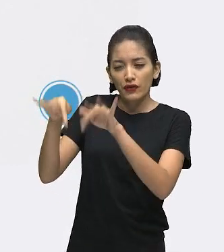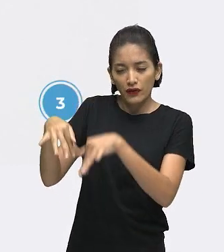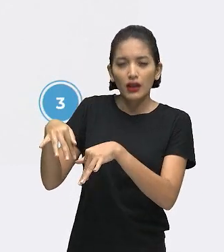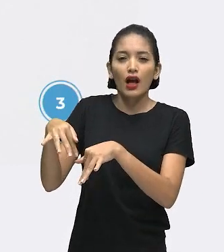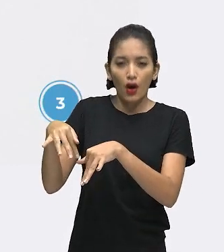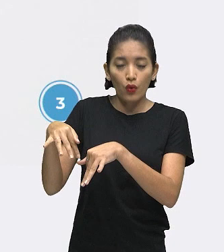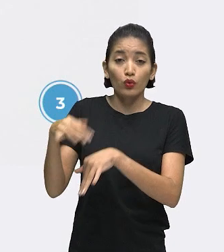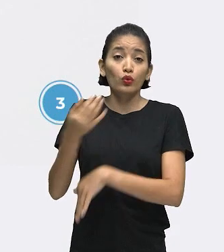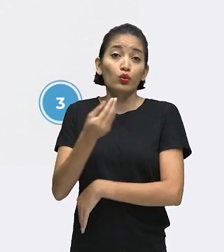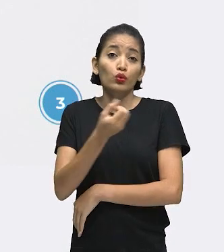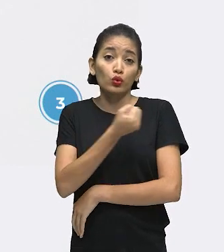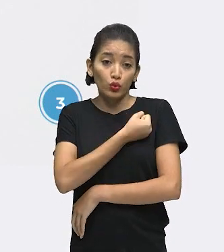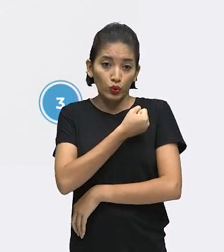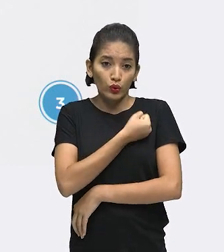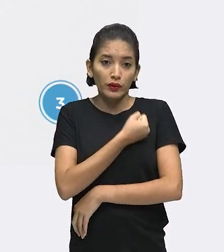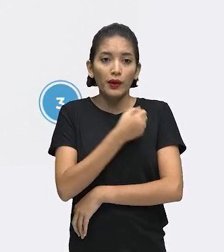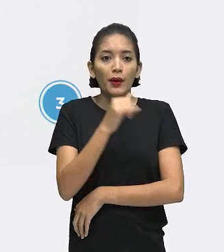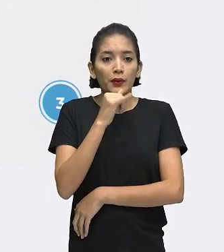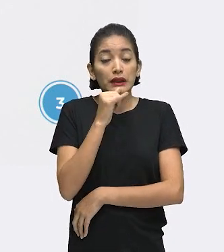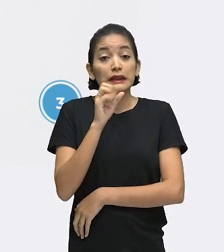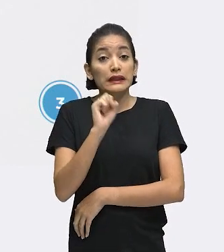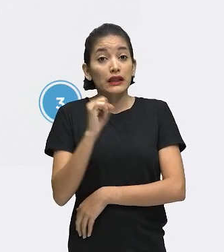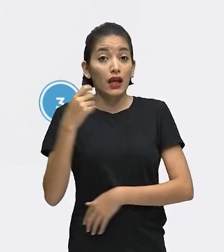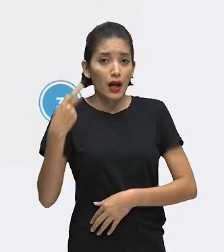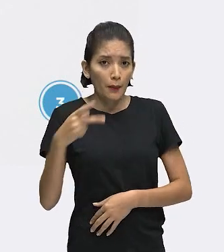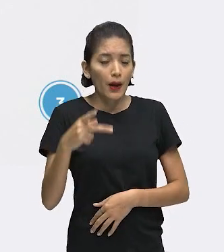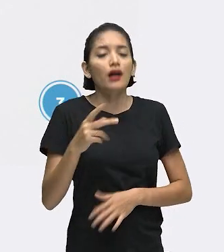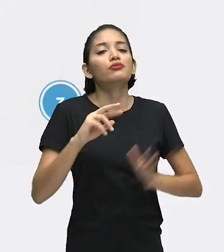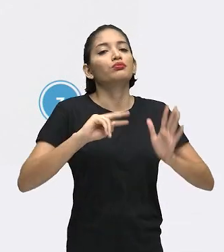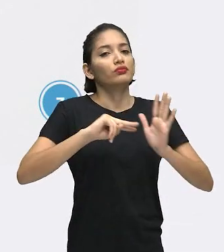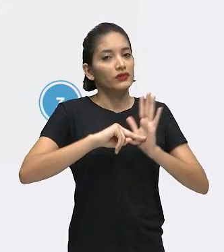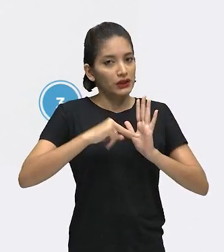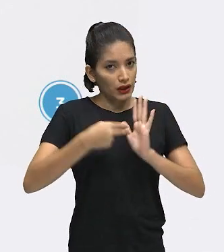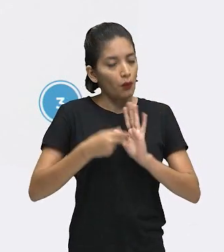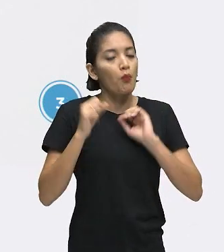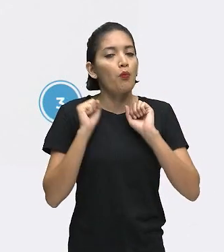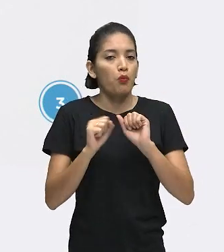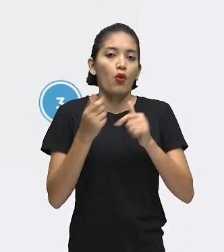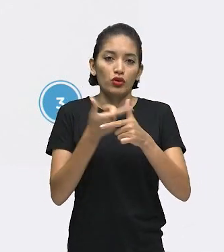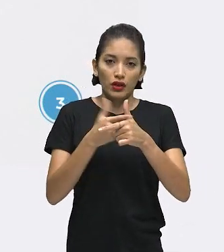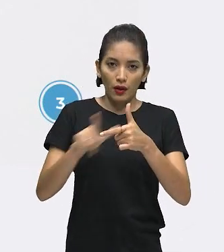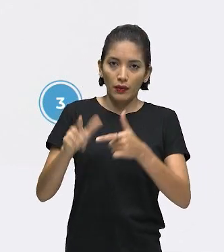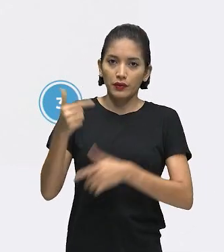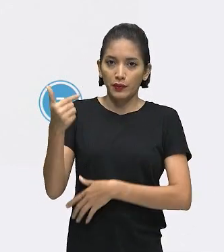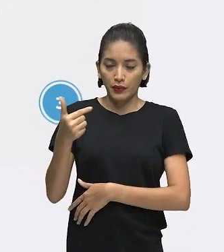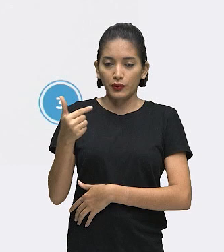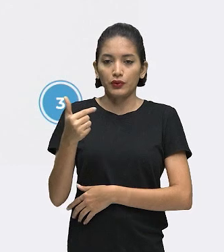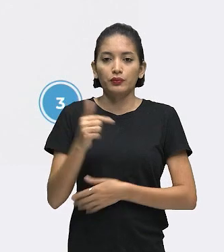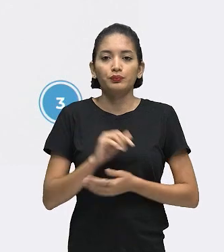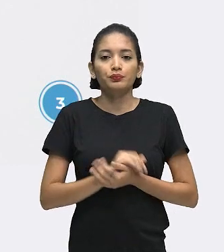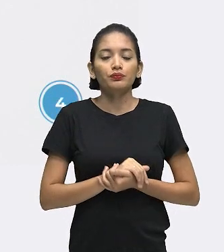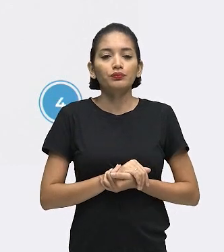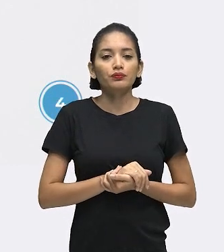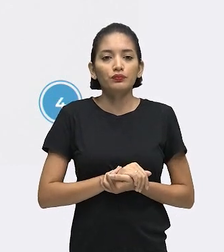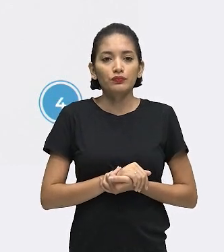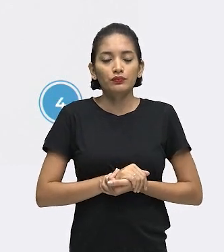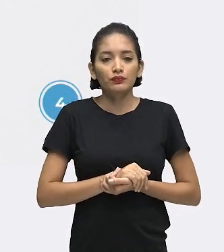último valor. Se for par, significa que ele é divisível por 2.